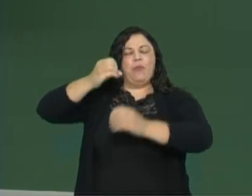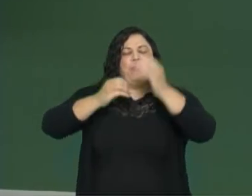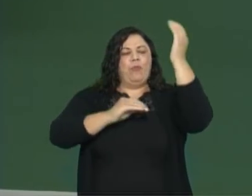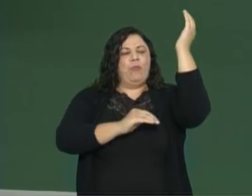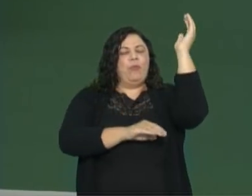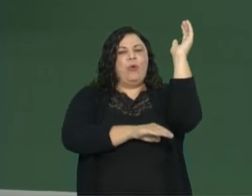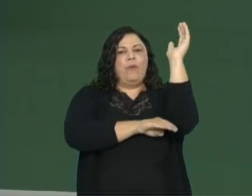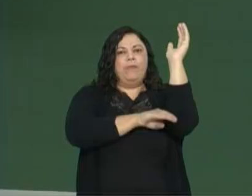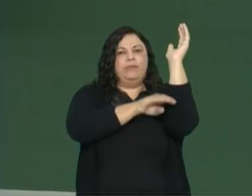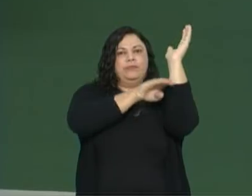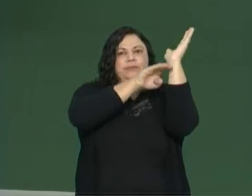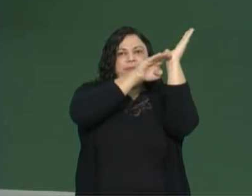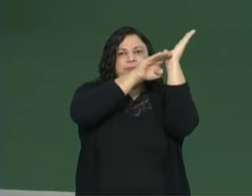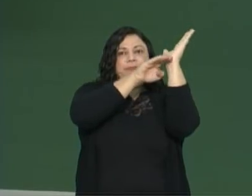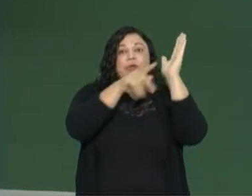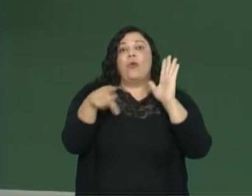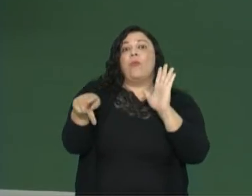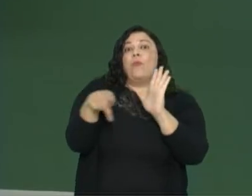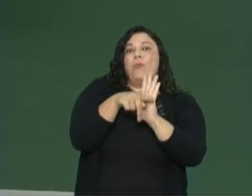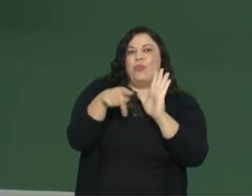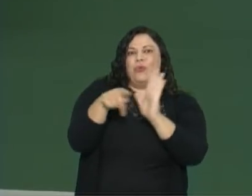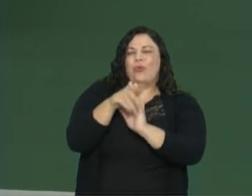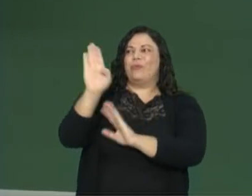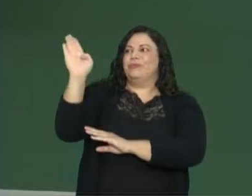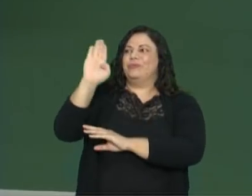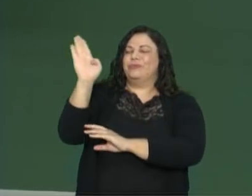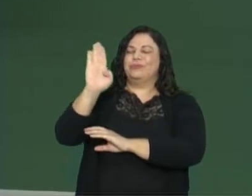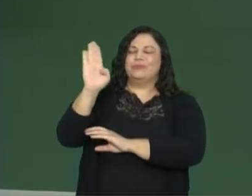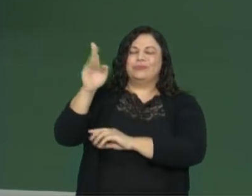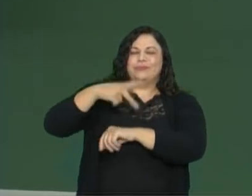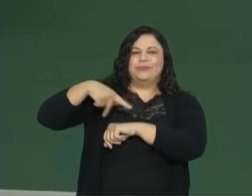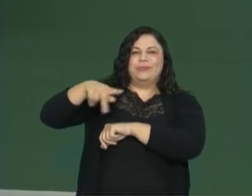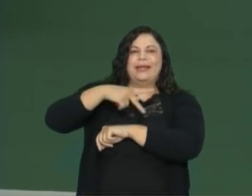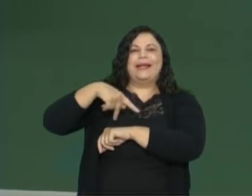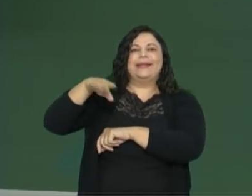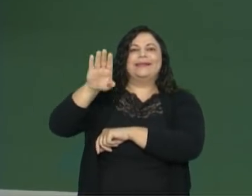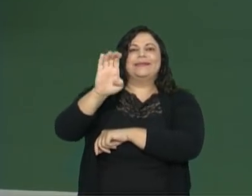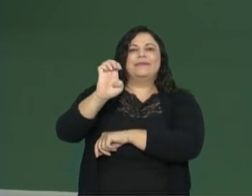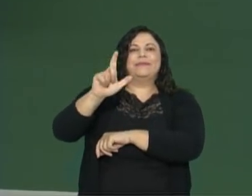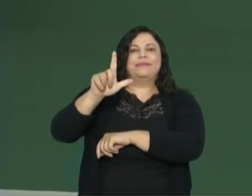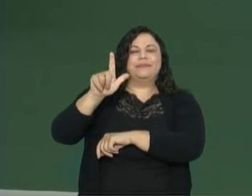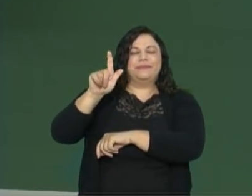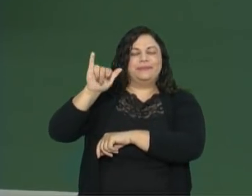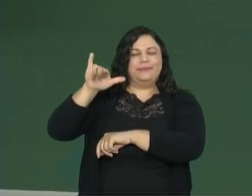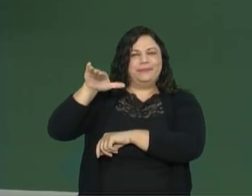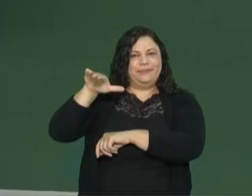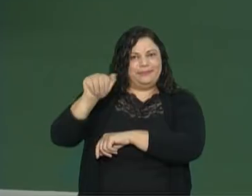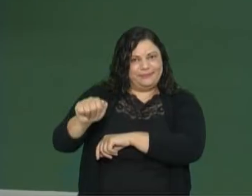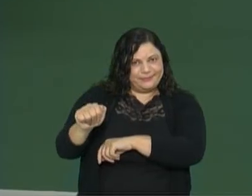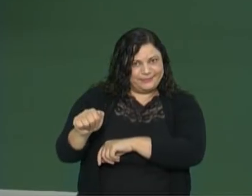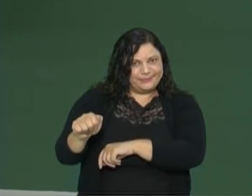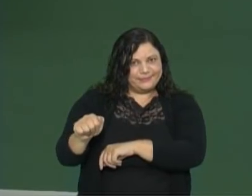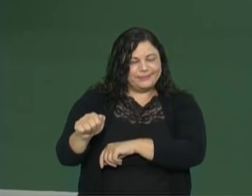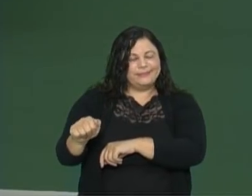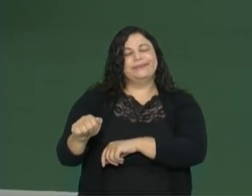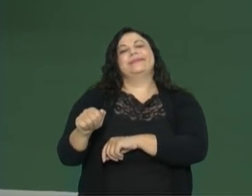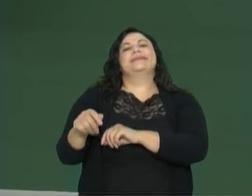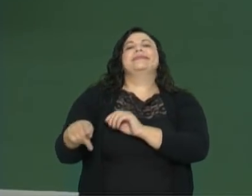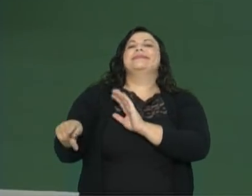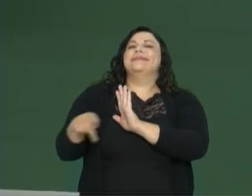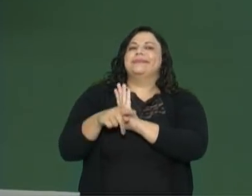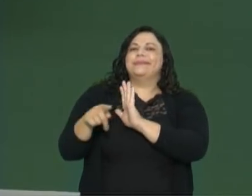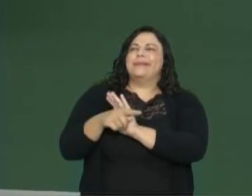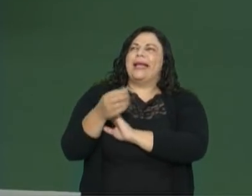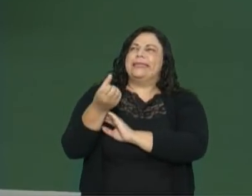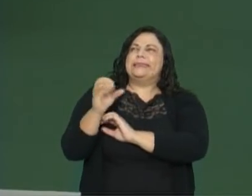foi trazido da Bélgica, lá há mais de 60 anos atrás. Ele tinha sido desativado dentro de uma mina de cobre. Então